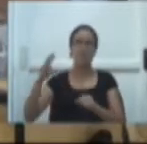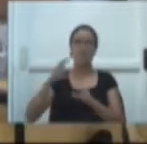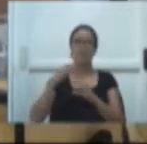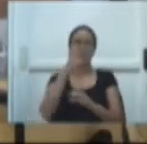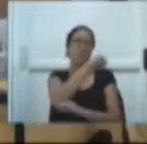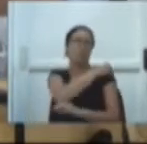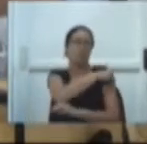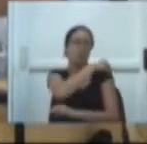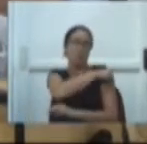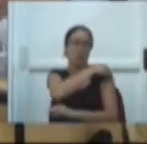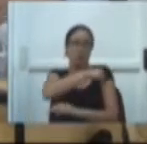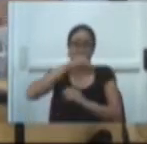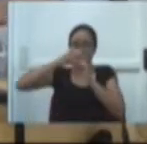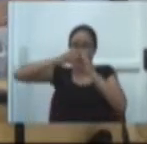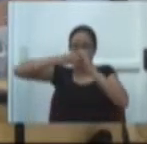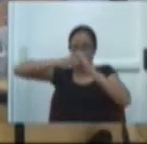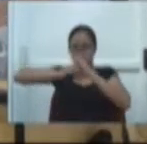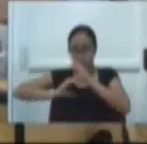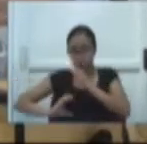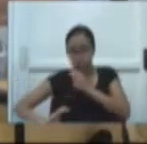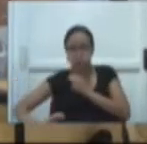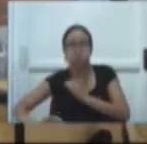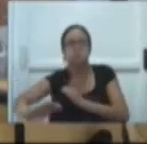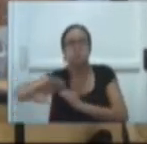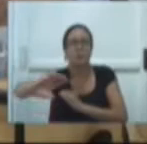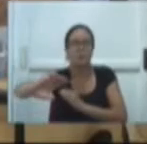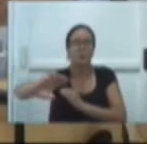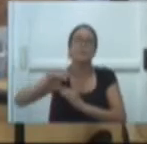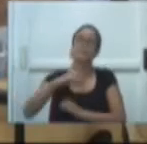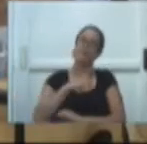Resolução 580/14.